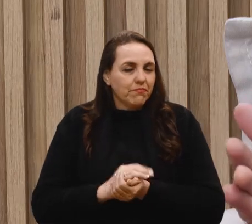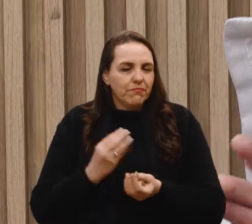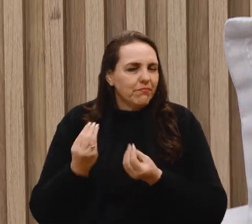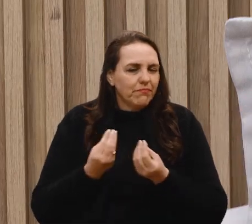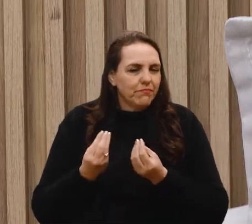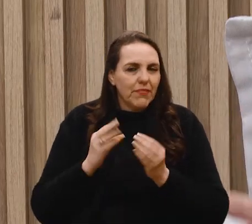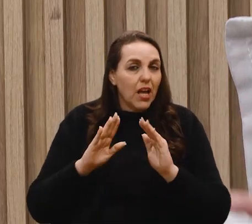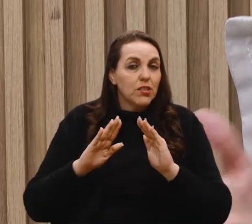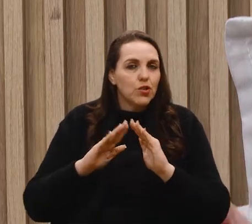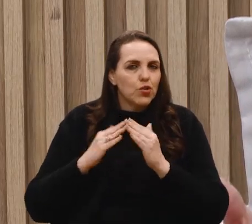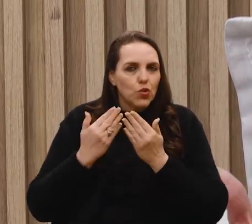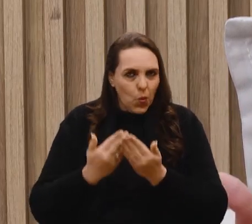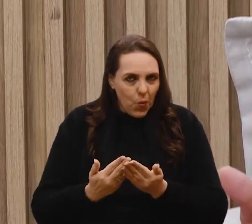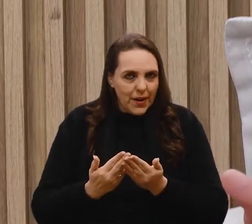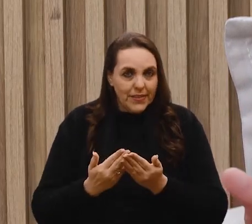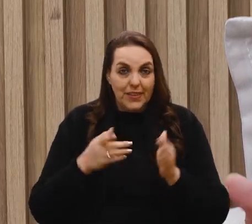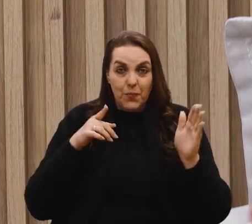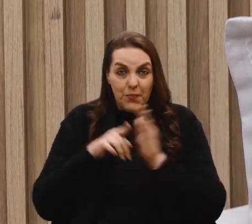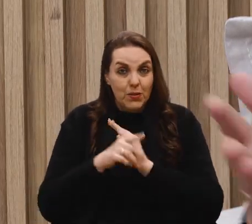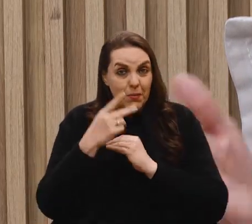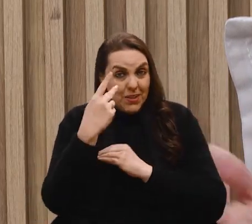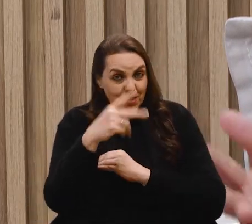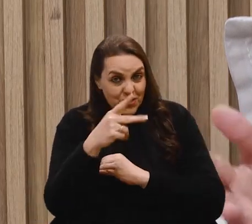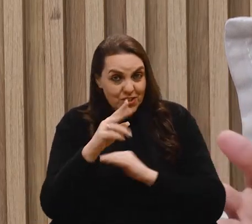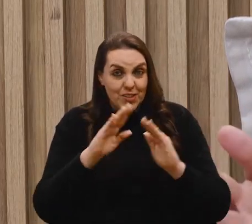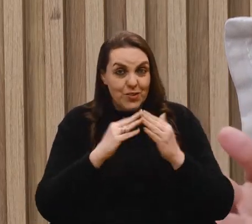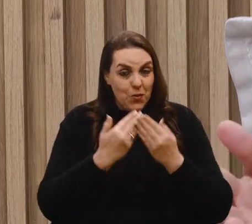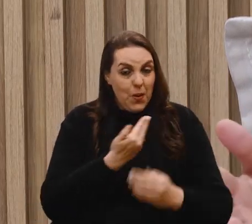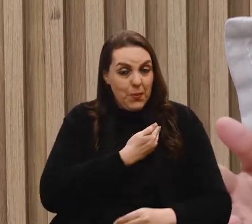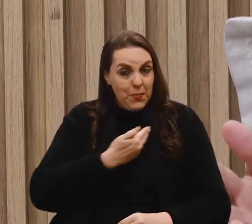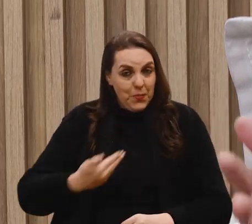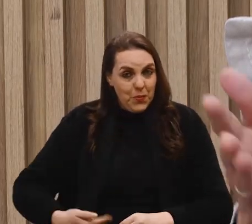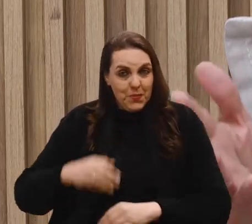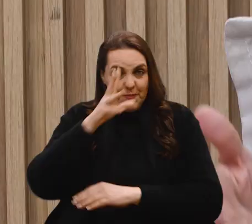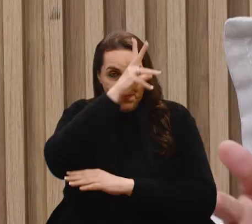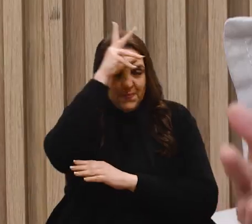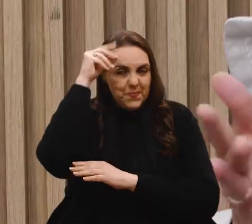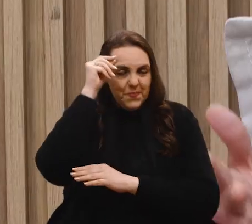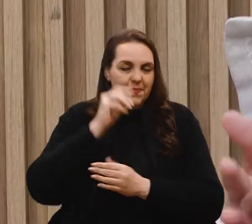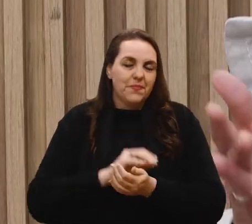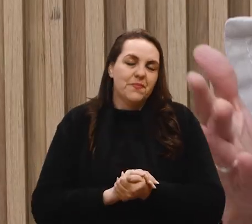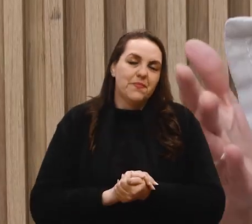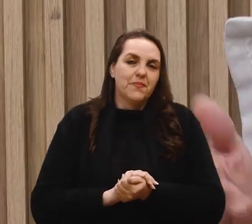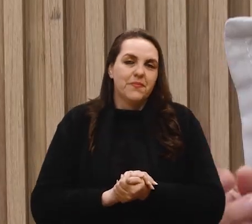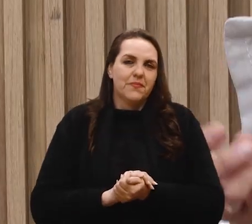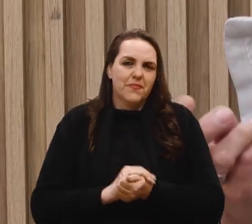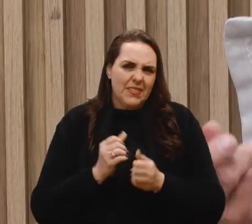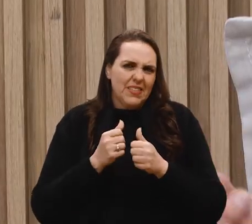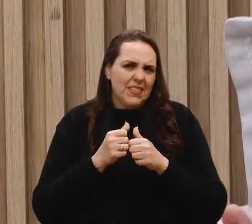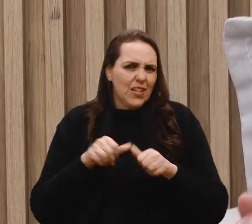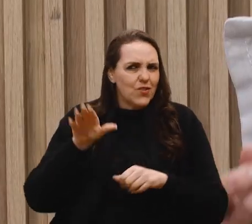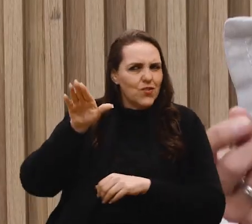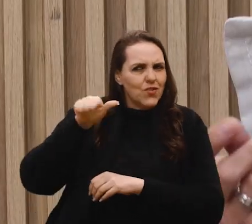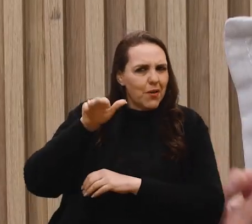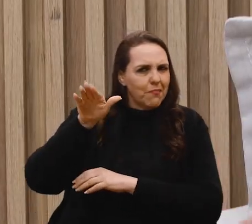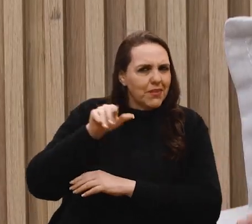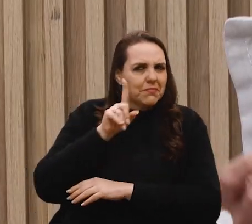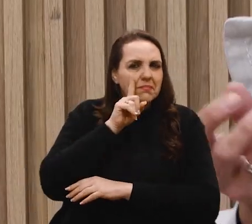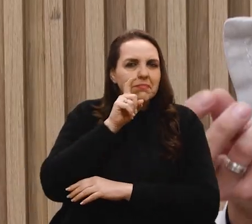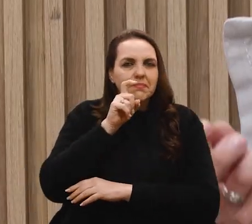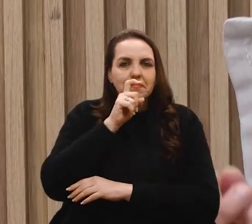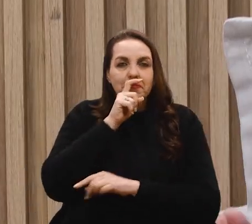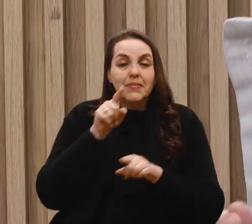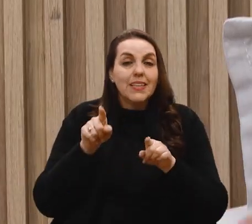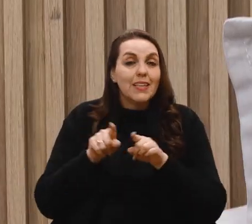As escolas, e aí eu te pergunto, a escola pública, né, na rede municipal, está chamando os pais